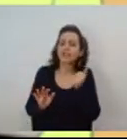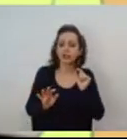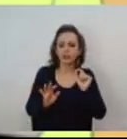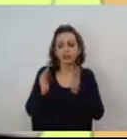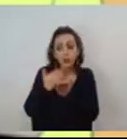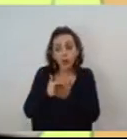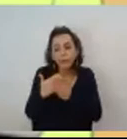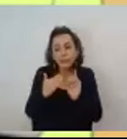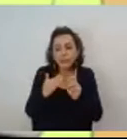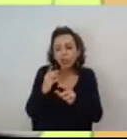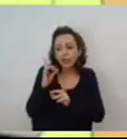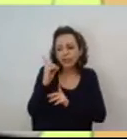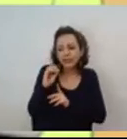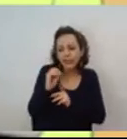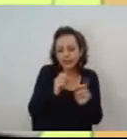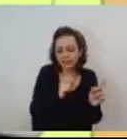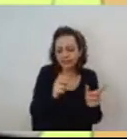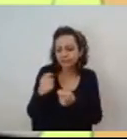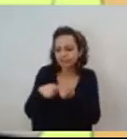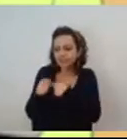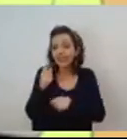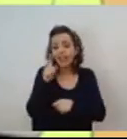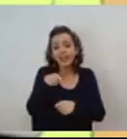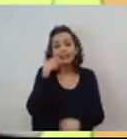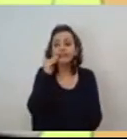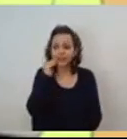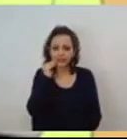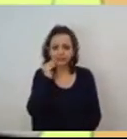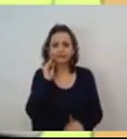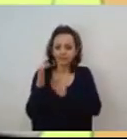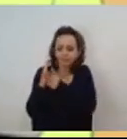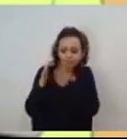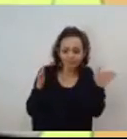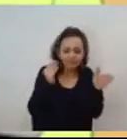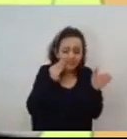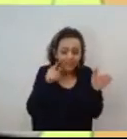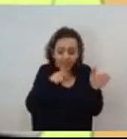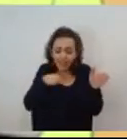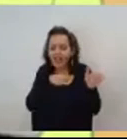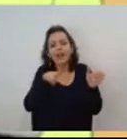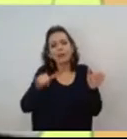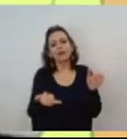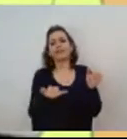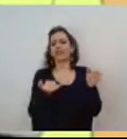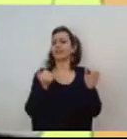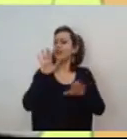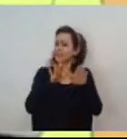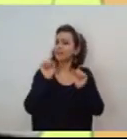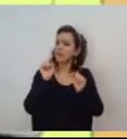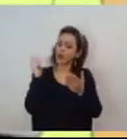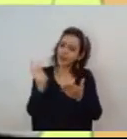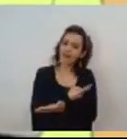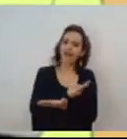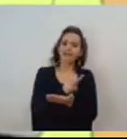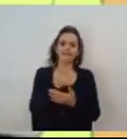e o piloto exatamente para gente errar é exatamente pra gente aprender a trabalhar né então vocês vão aprender a trabalhar com a gente e a gente